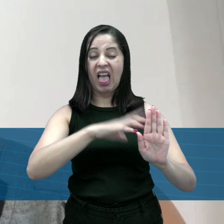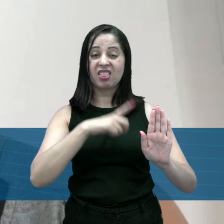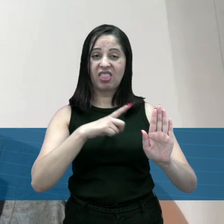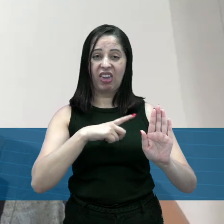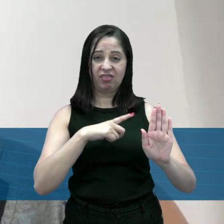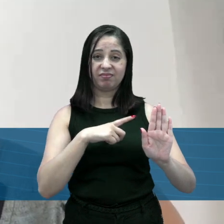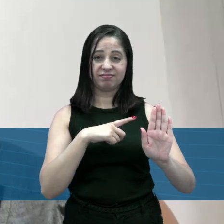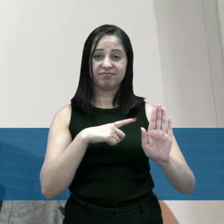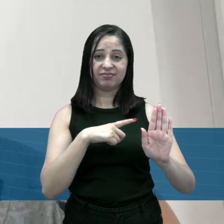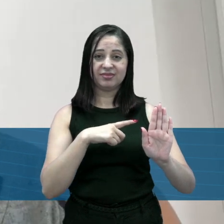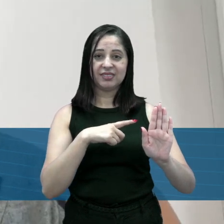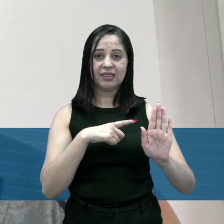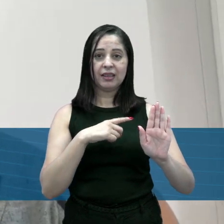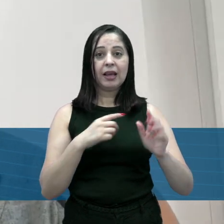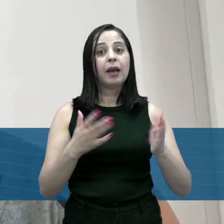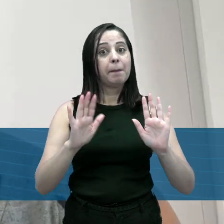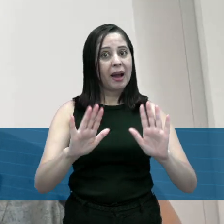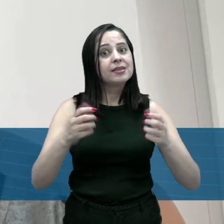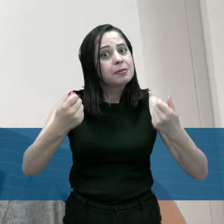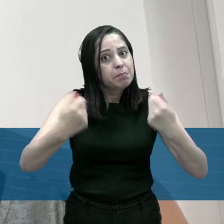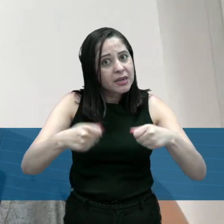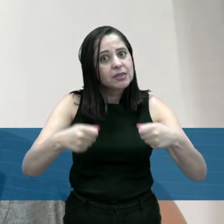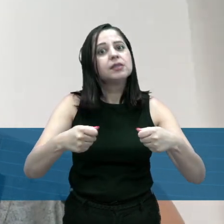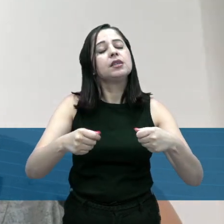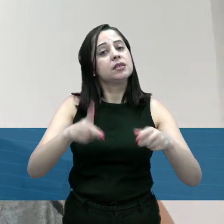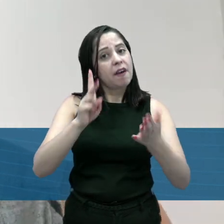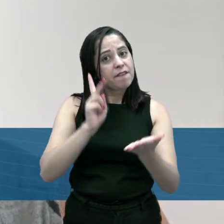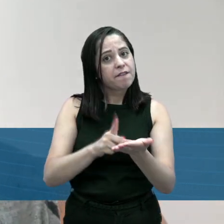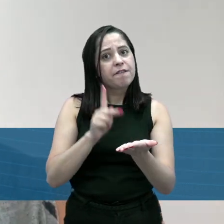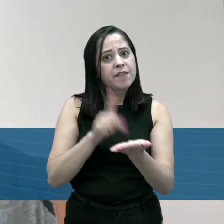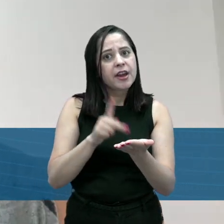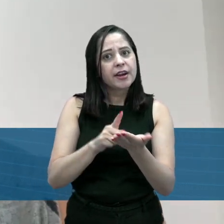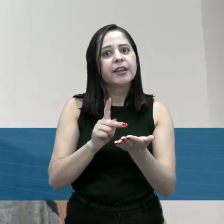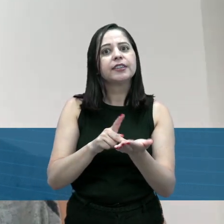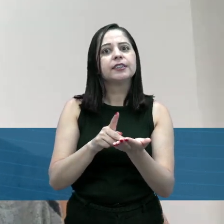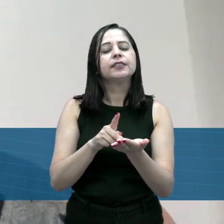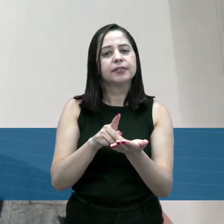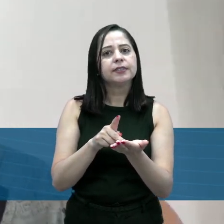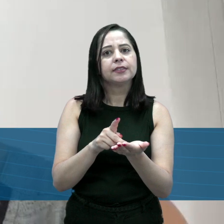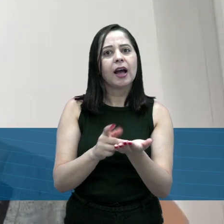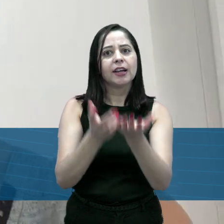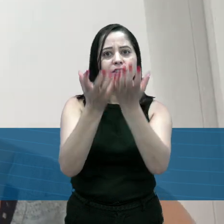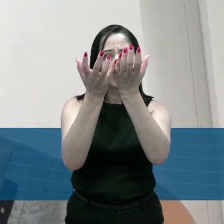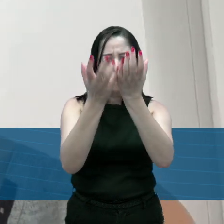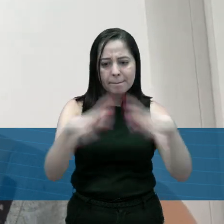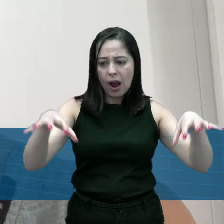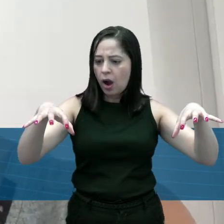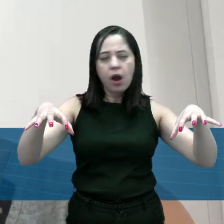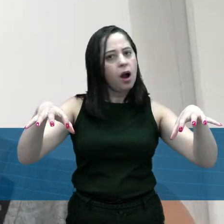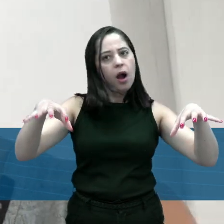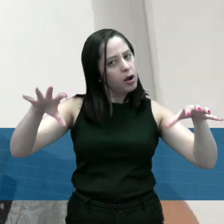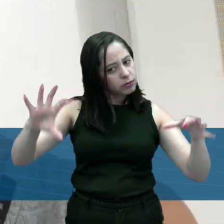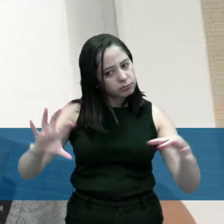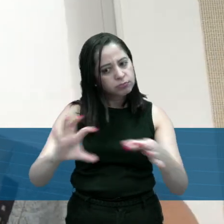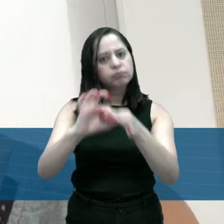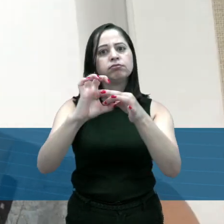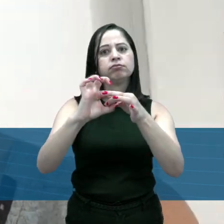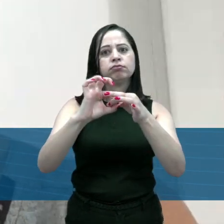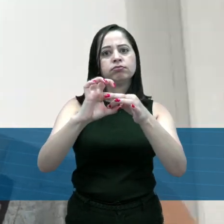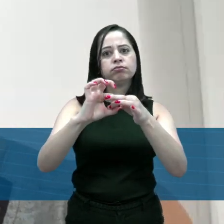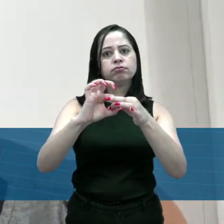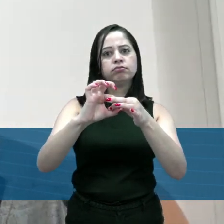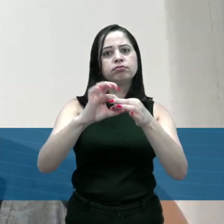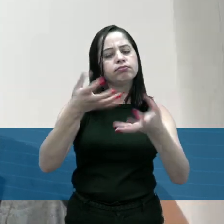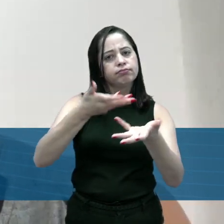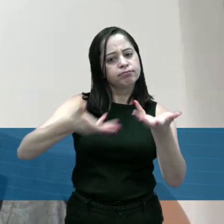e a gente precisa, de fato, afastar, como disse o Guilherme, para a gente conseguir, né, o diálogo